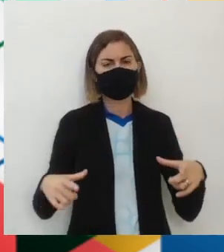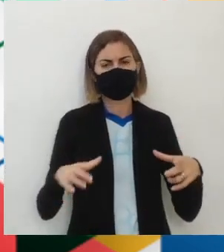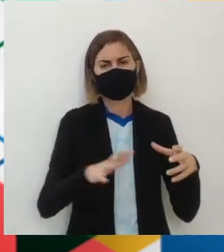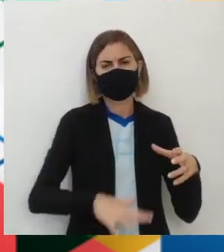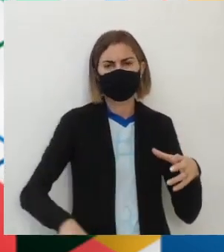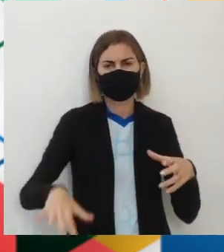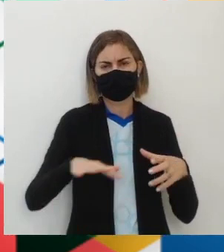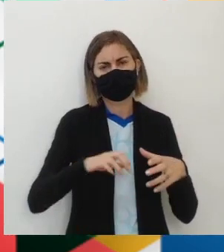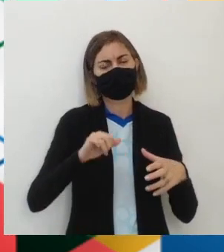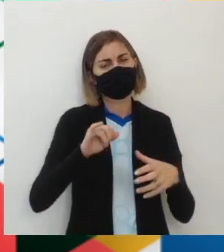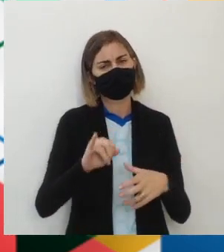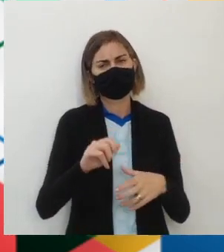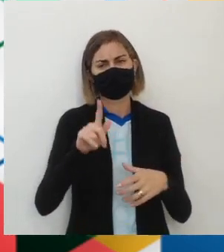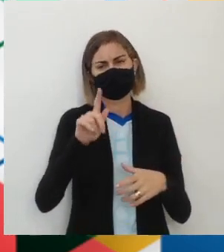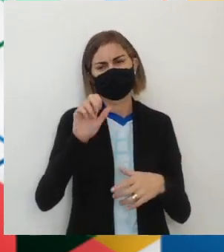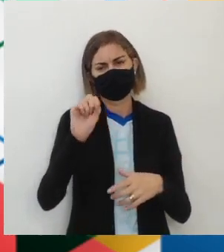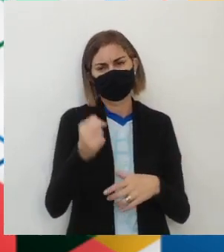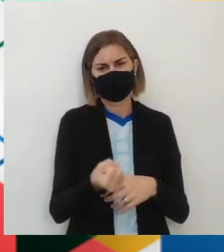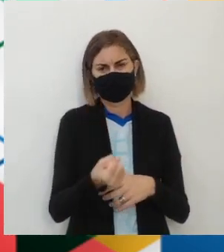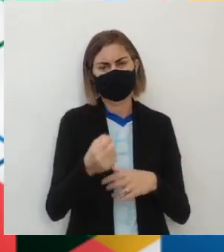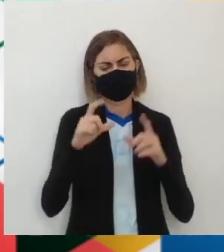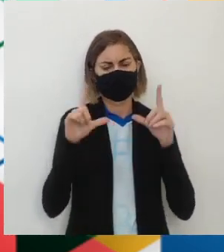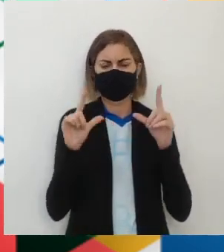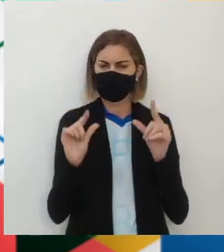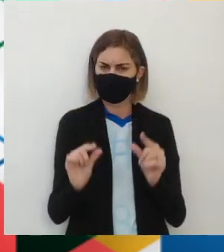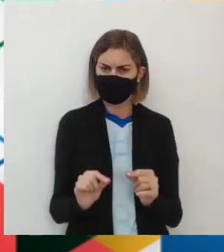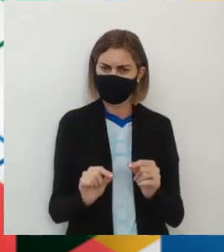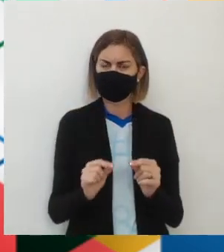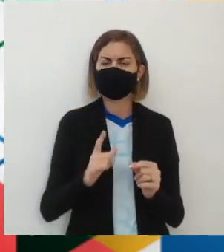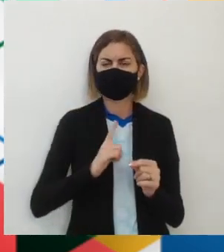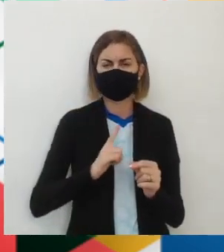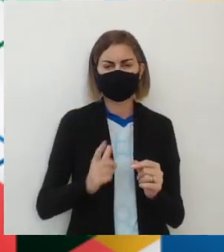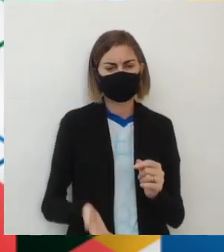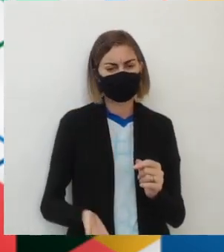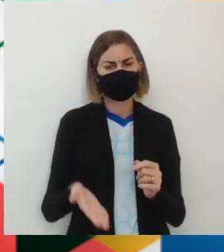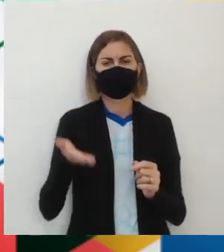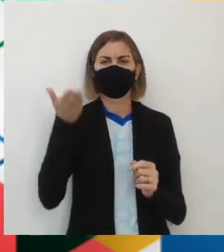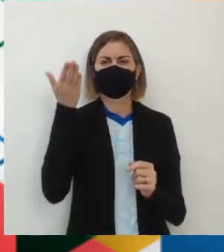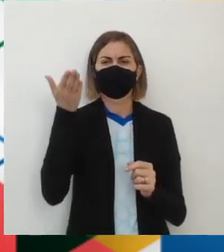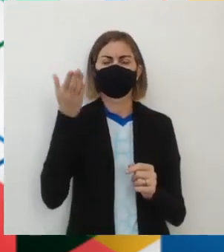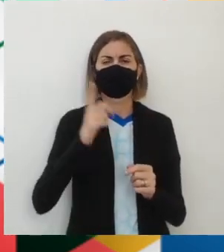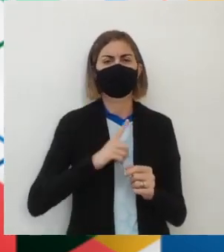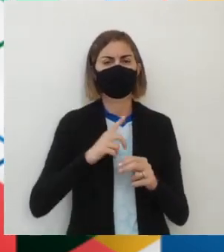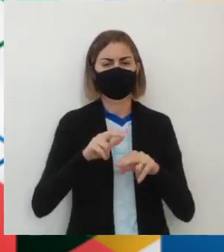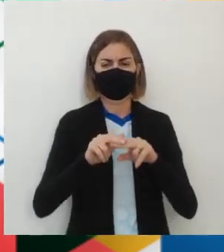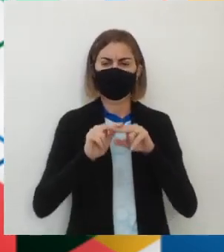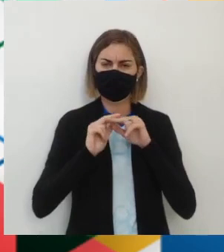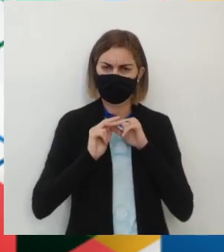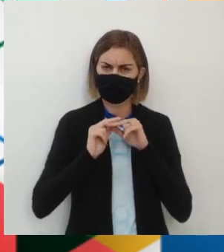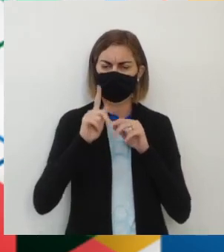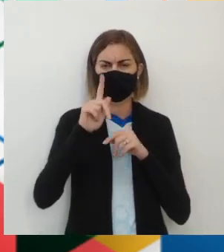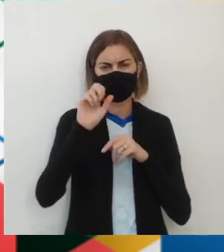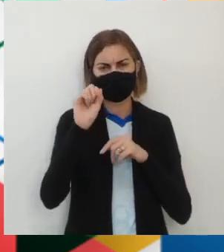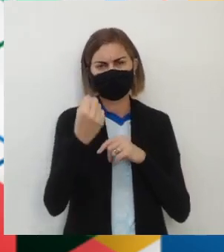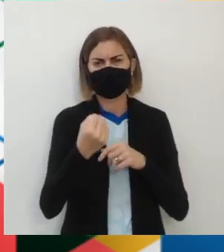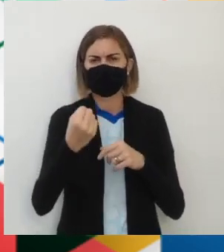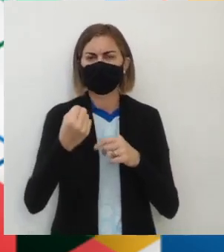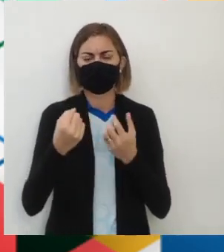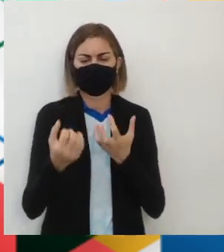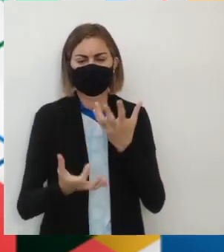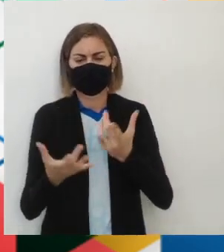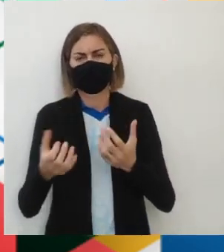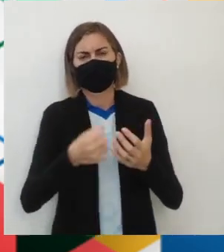ambiente. Se esse gás tem uma massa molar menor, ele tende a subir. É por isso que o gás de cozinha,